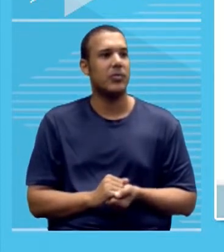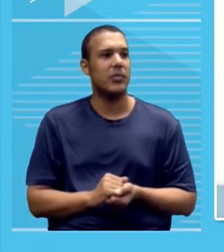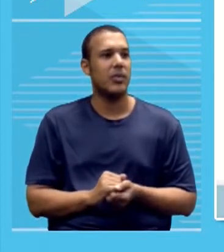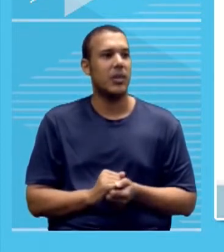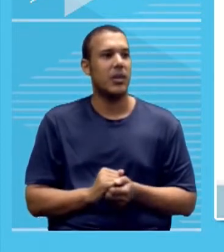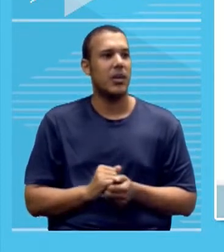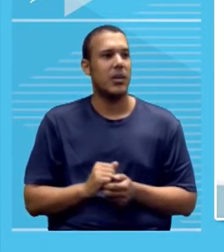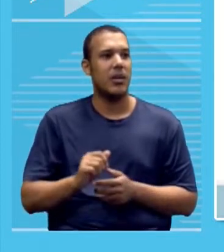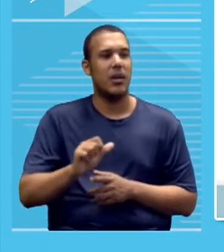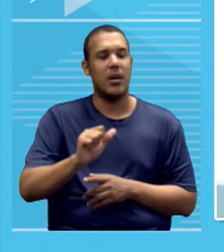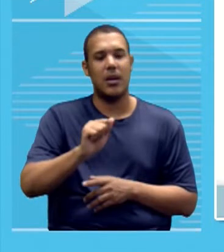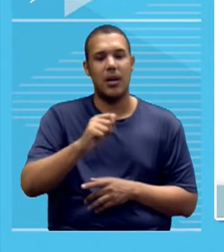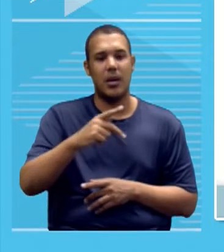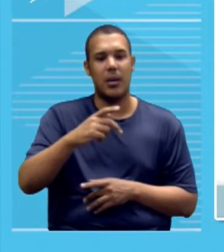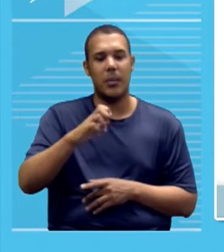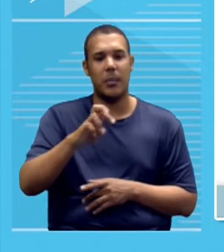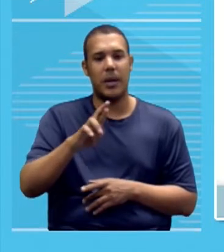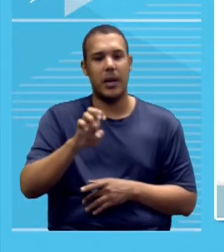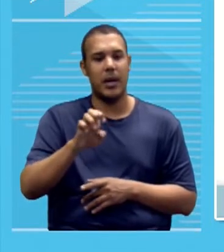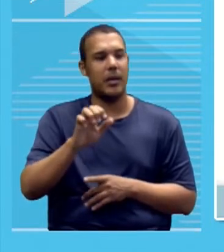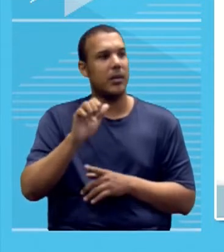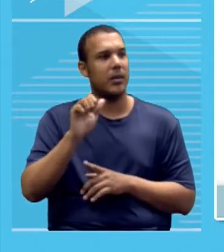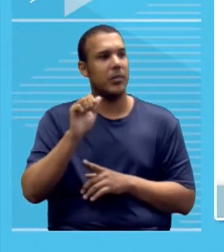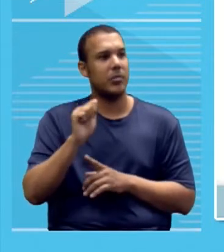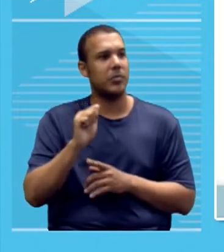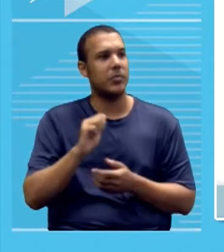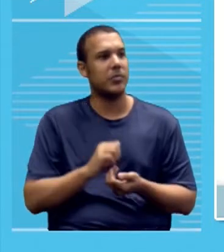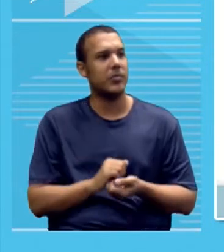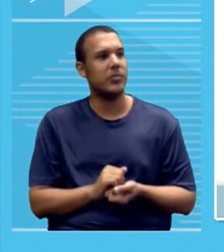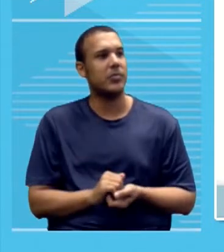medida é o ampere.